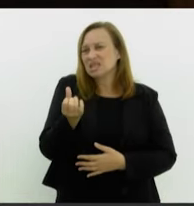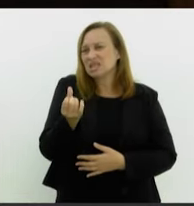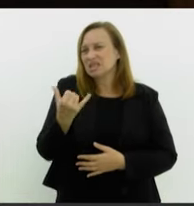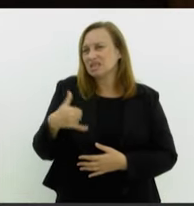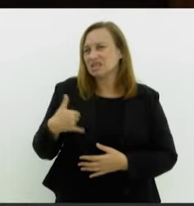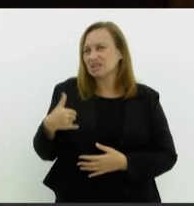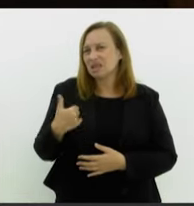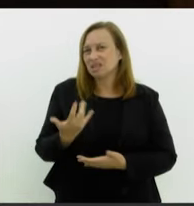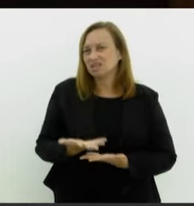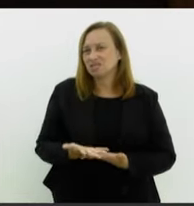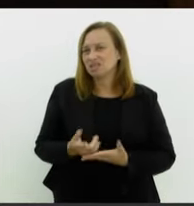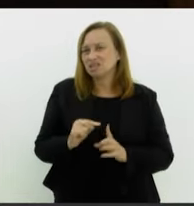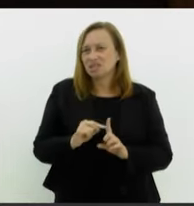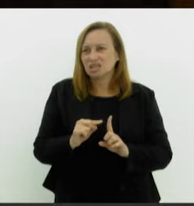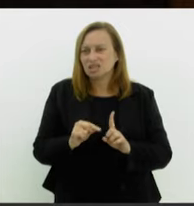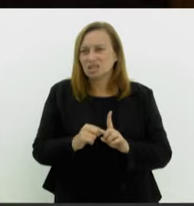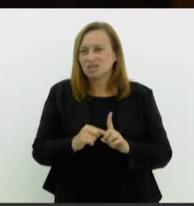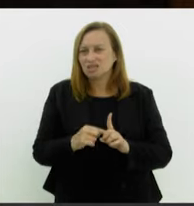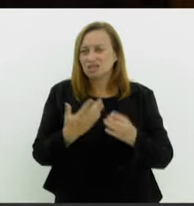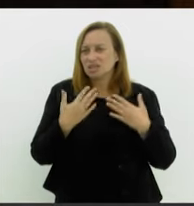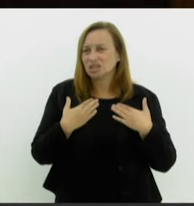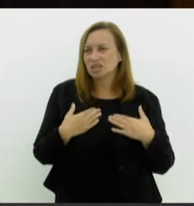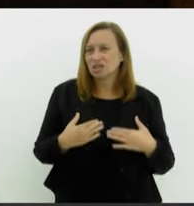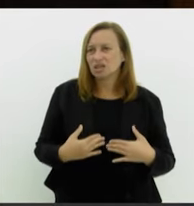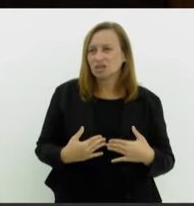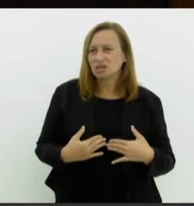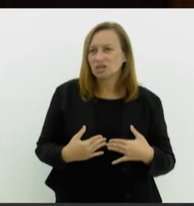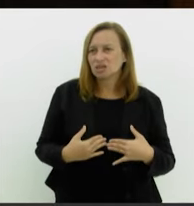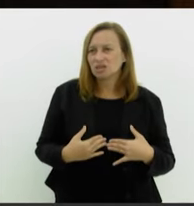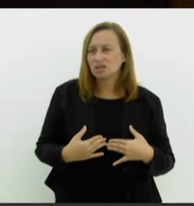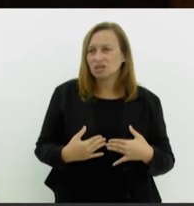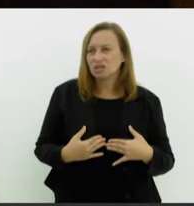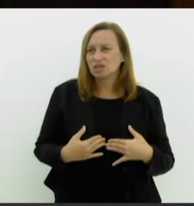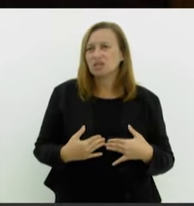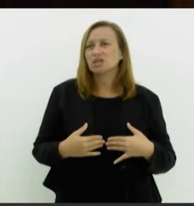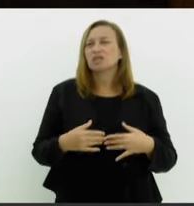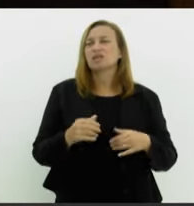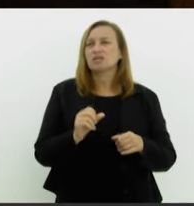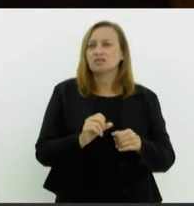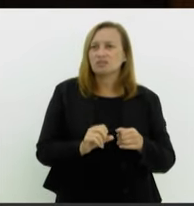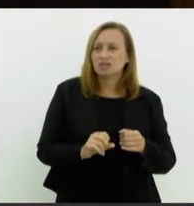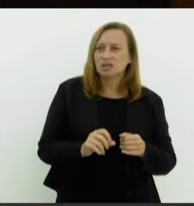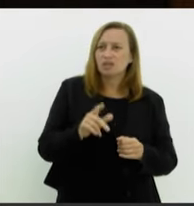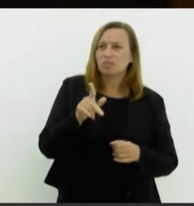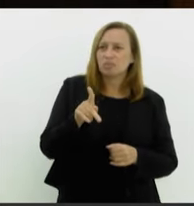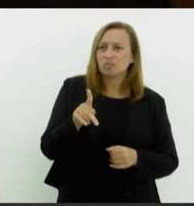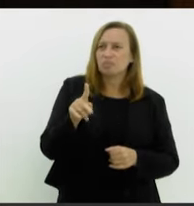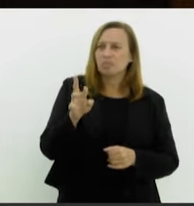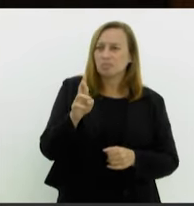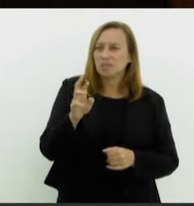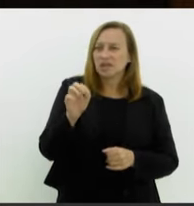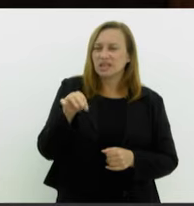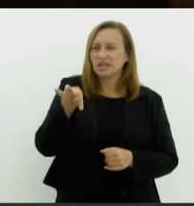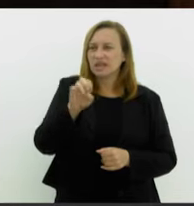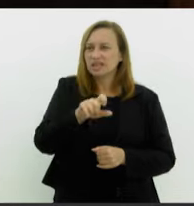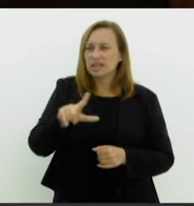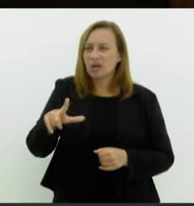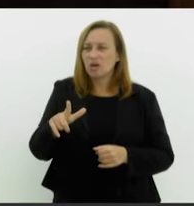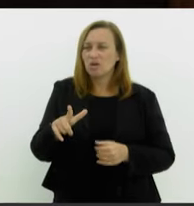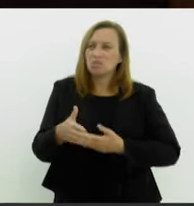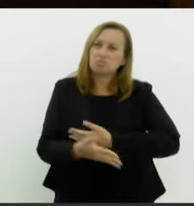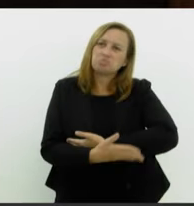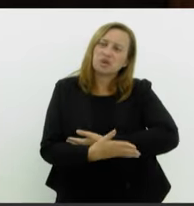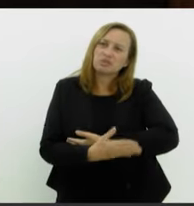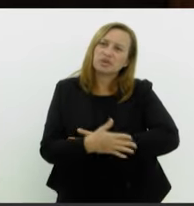anos gravidez tranquila fez o pré-natal dela bebezinho Ok saudável